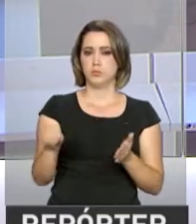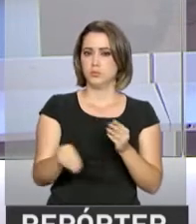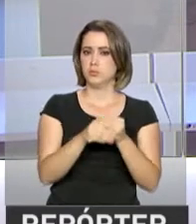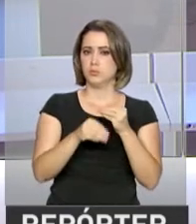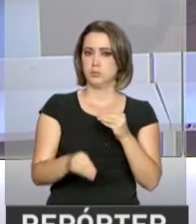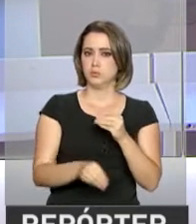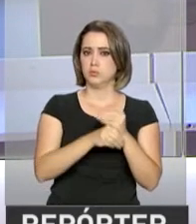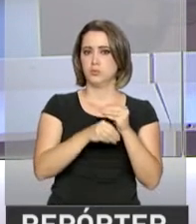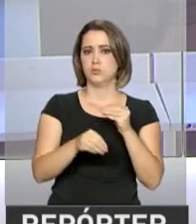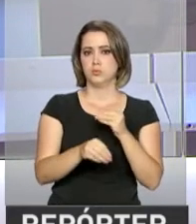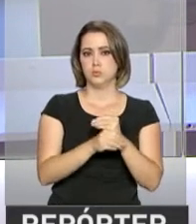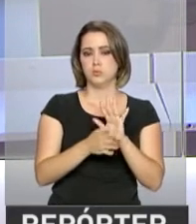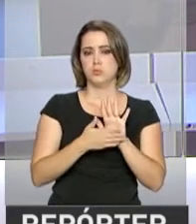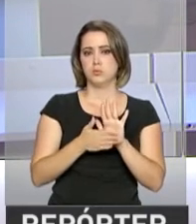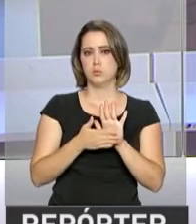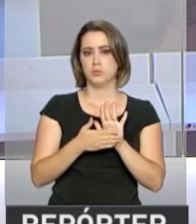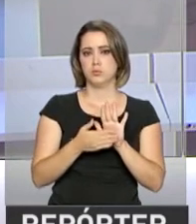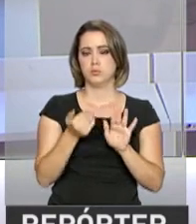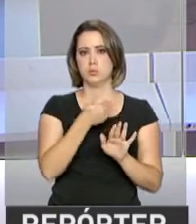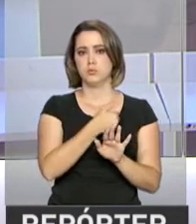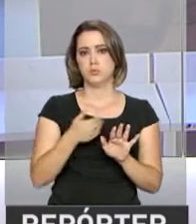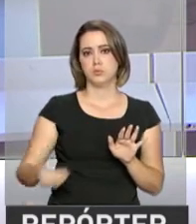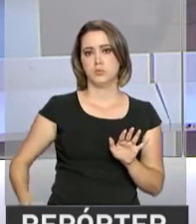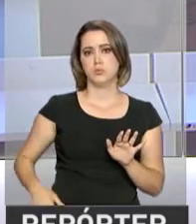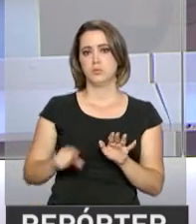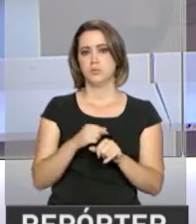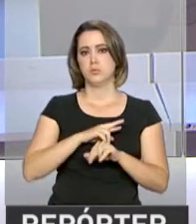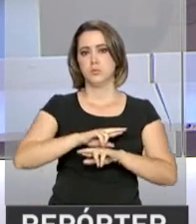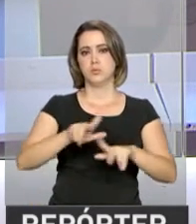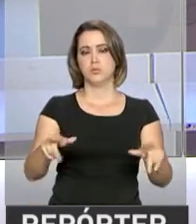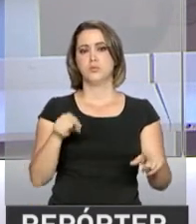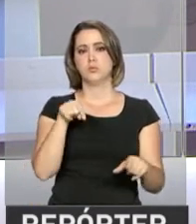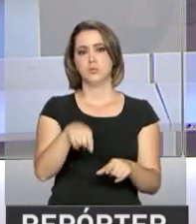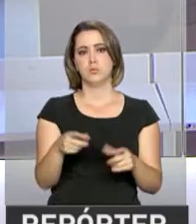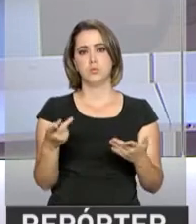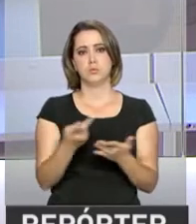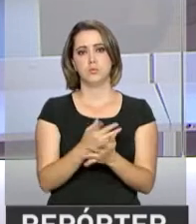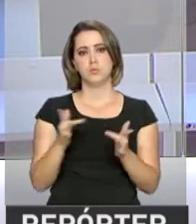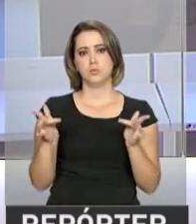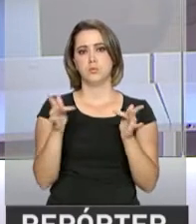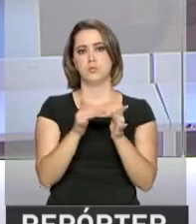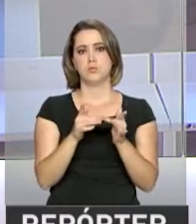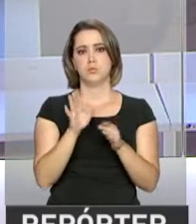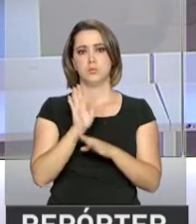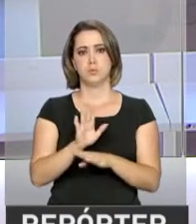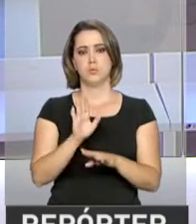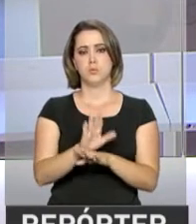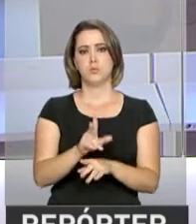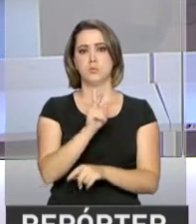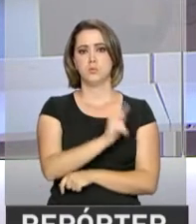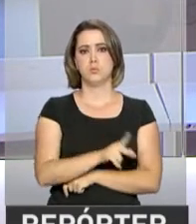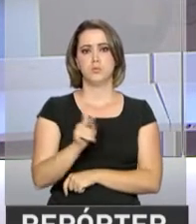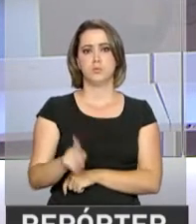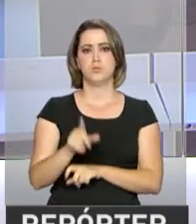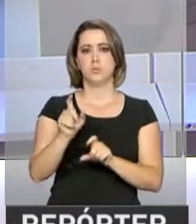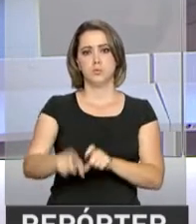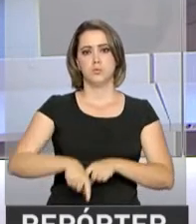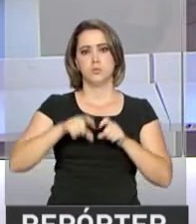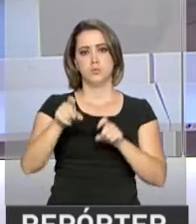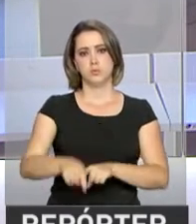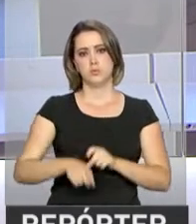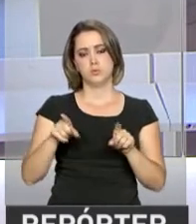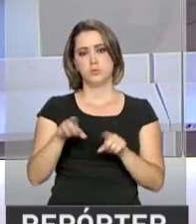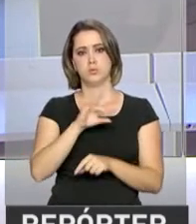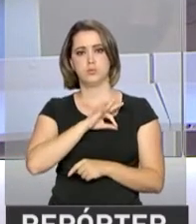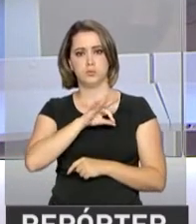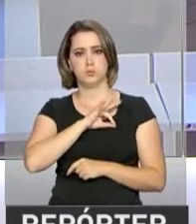da proposta apresentada pelo governo a maior parte delas está relacionada aos benefícios de professores trabalhadores